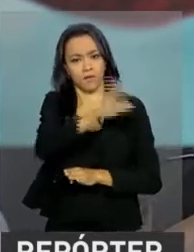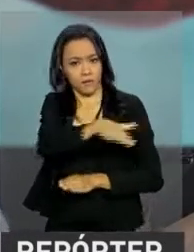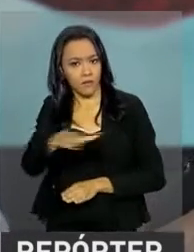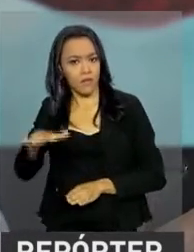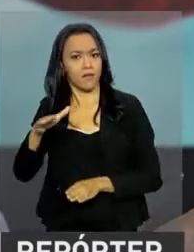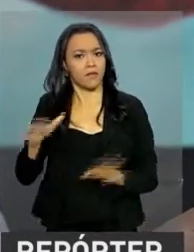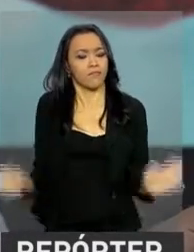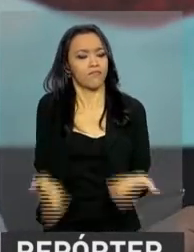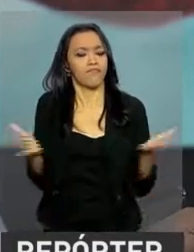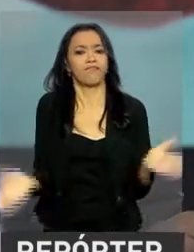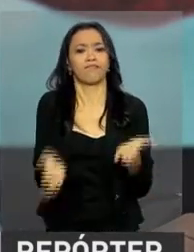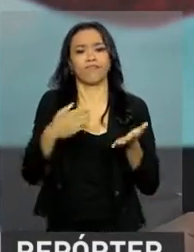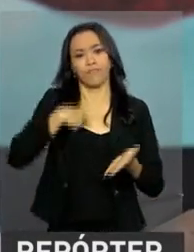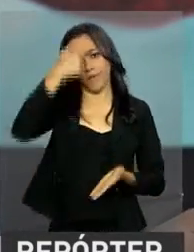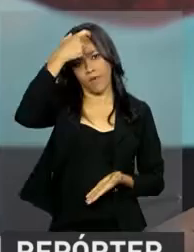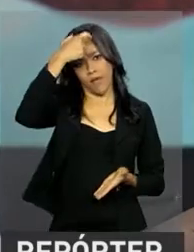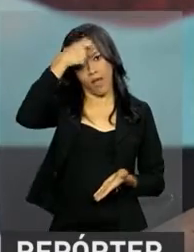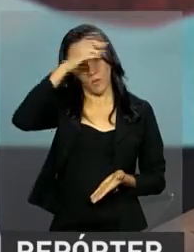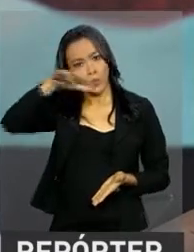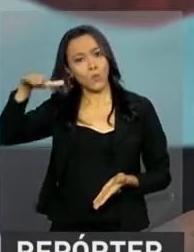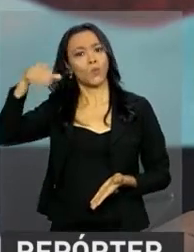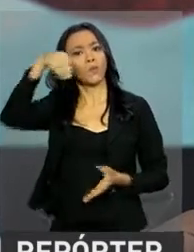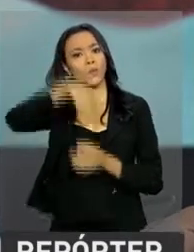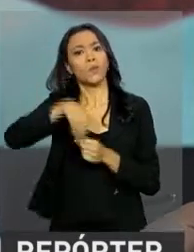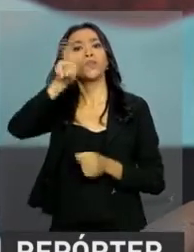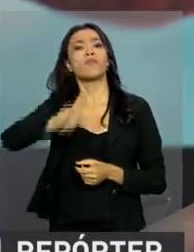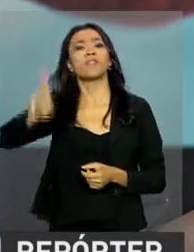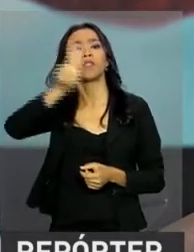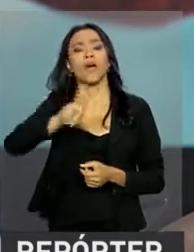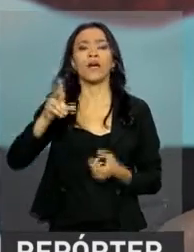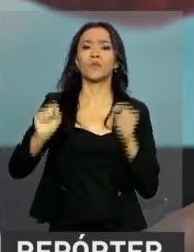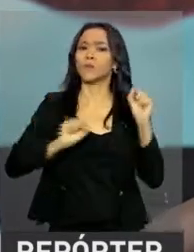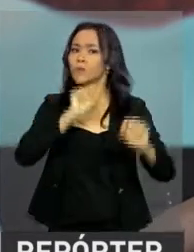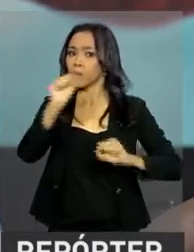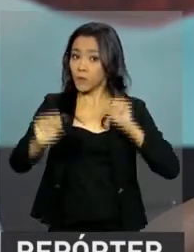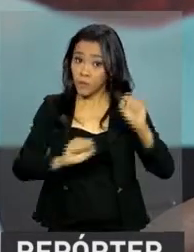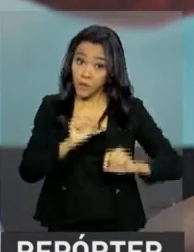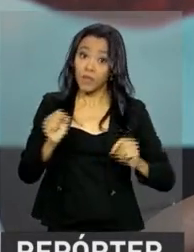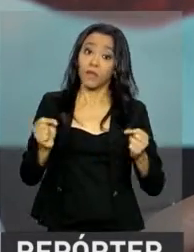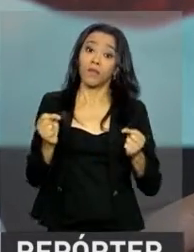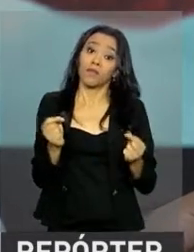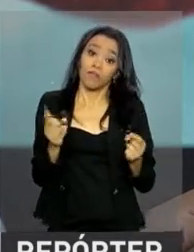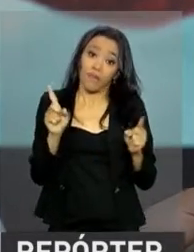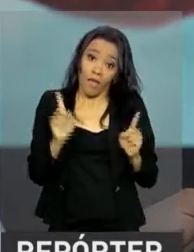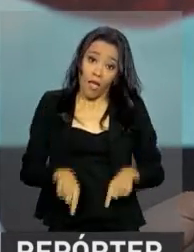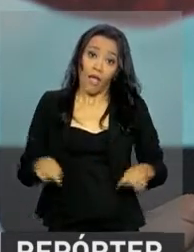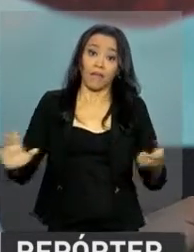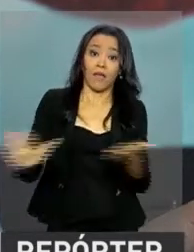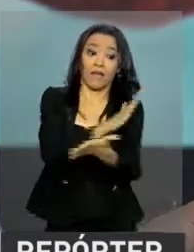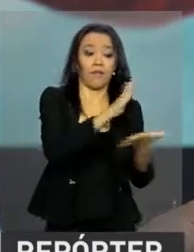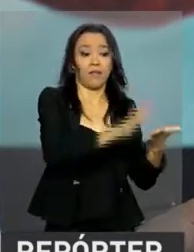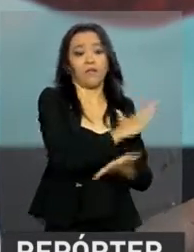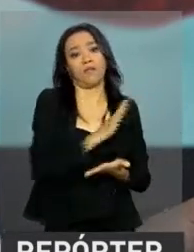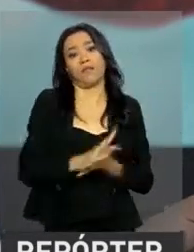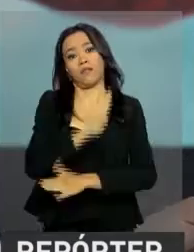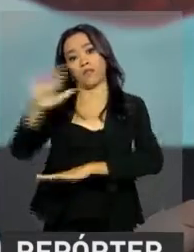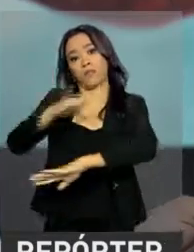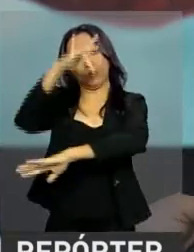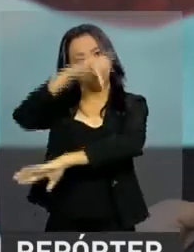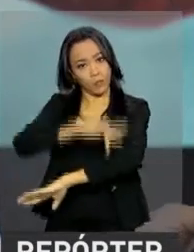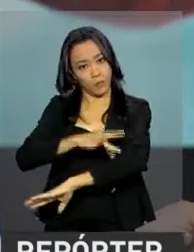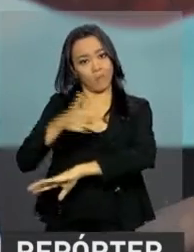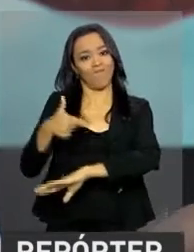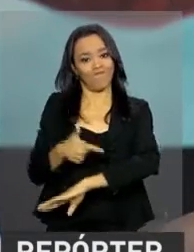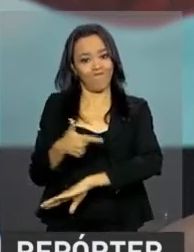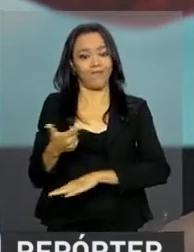as crianças, os adultos nas universidades, sobre esta eliminação de focos. Então, que toda